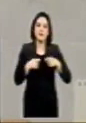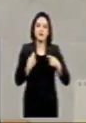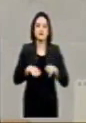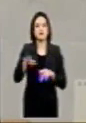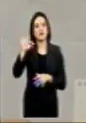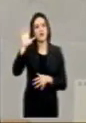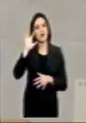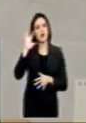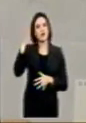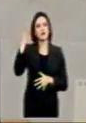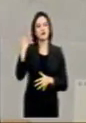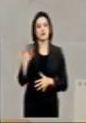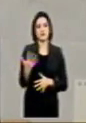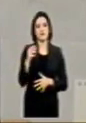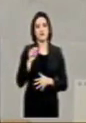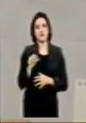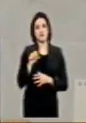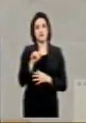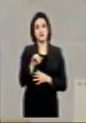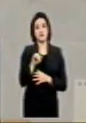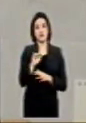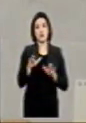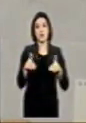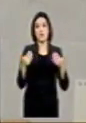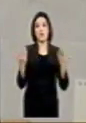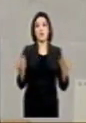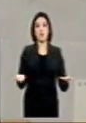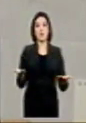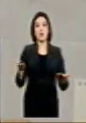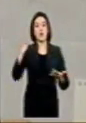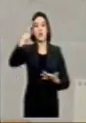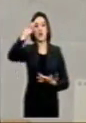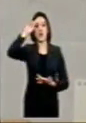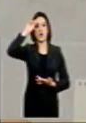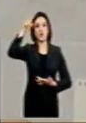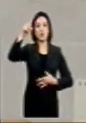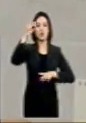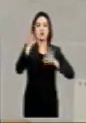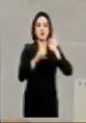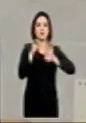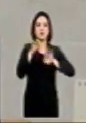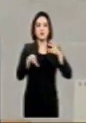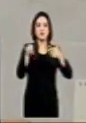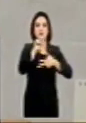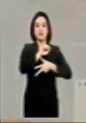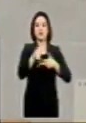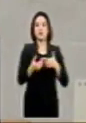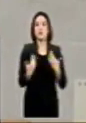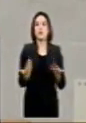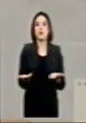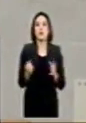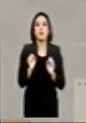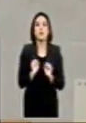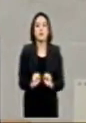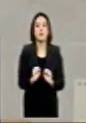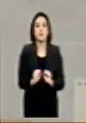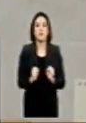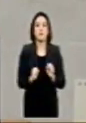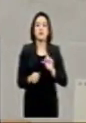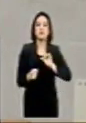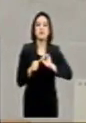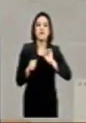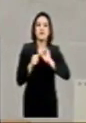definição sobre qual é a autoridade judicial competente para processar a